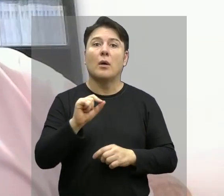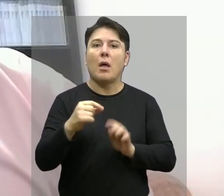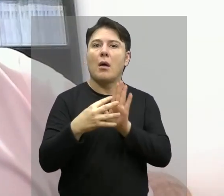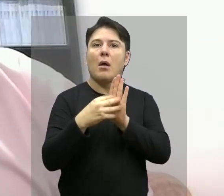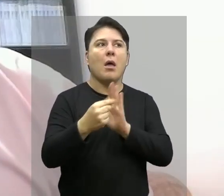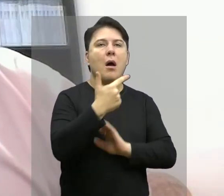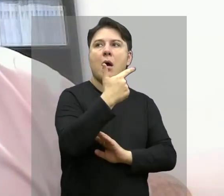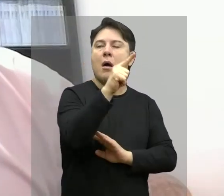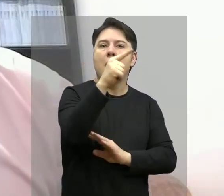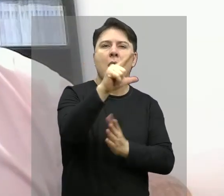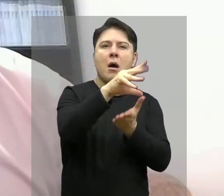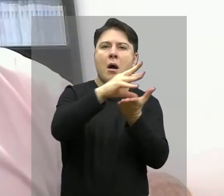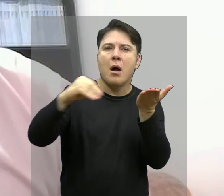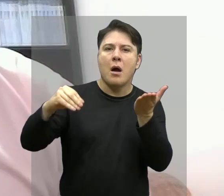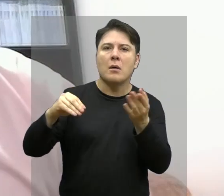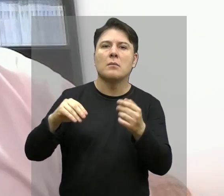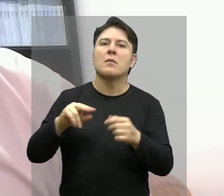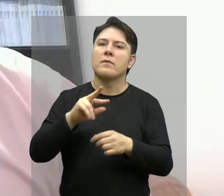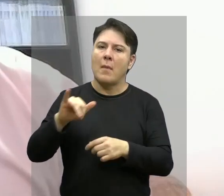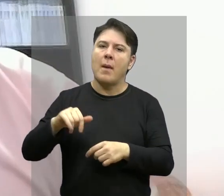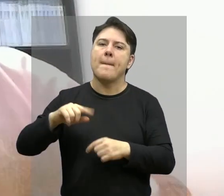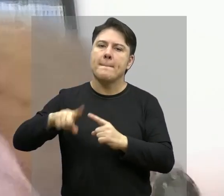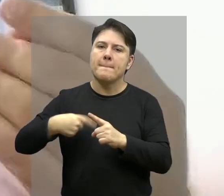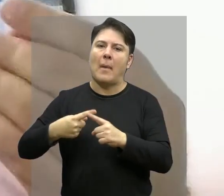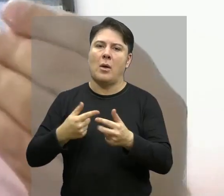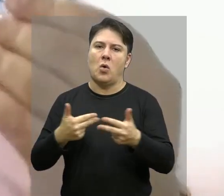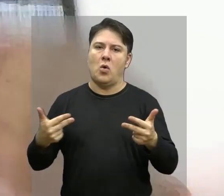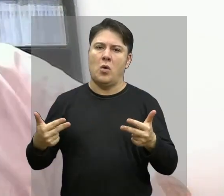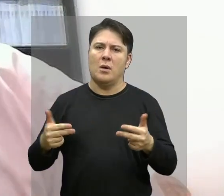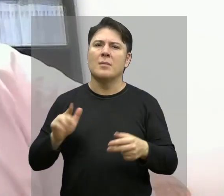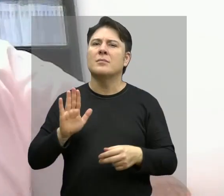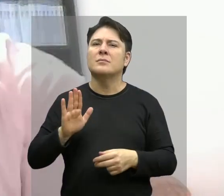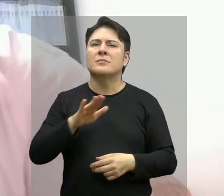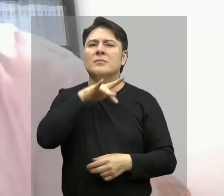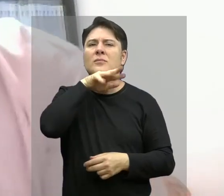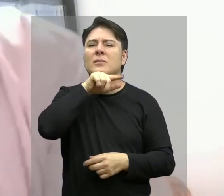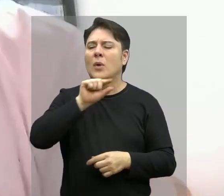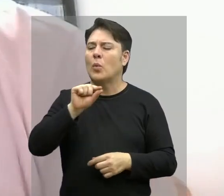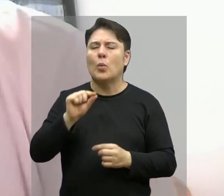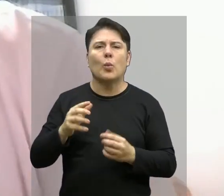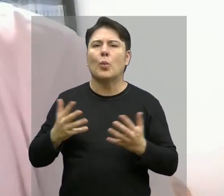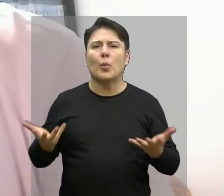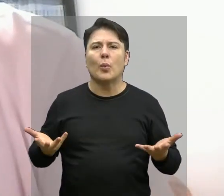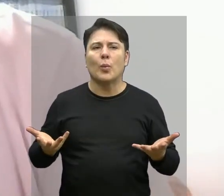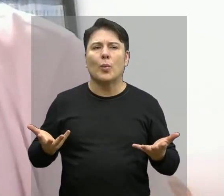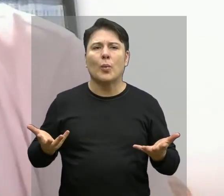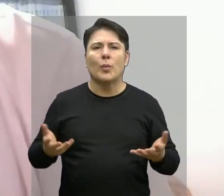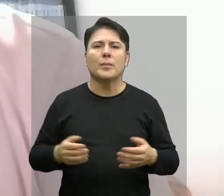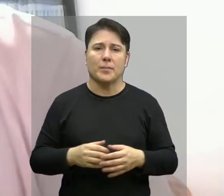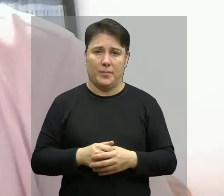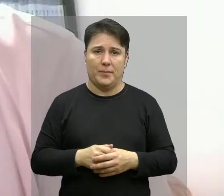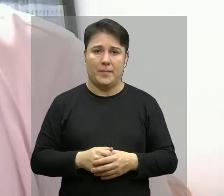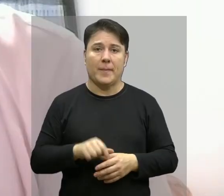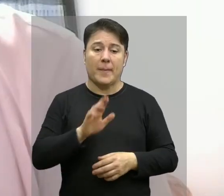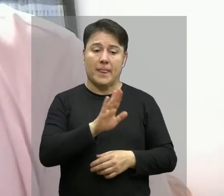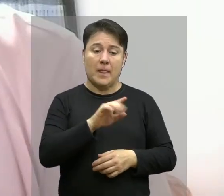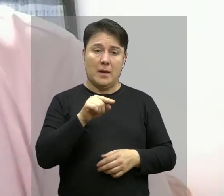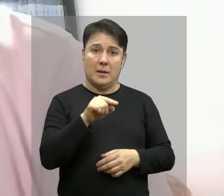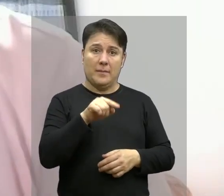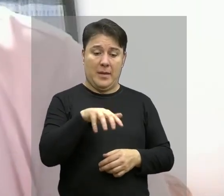Brasil, né? Vai trazer uma outra crueldade. E qual é a outra crueldade? Quem disse que no